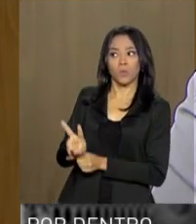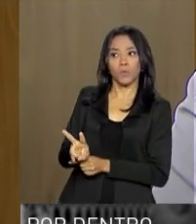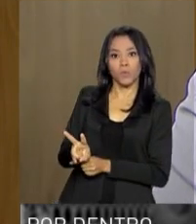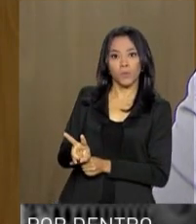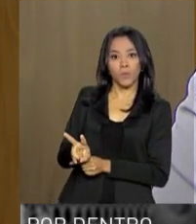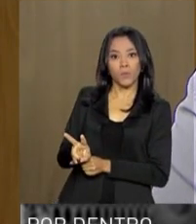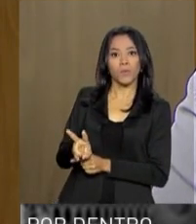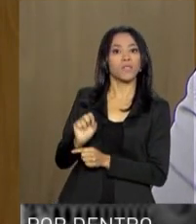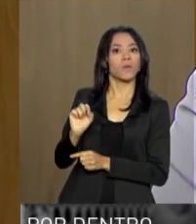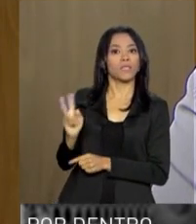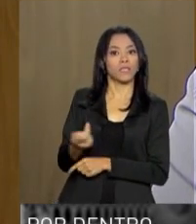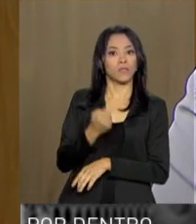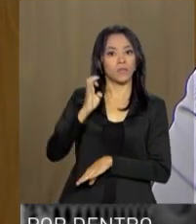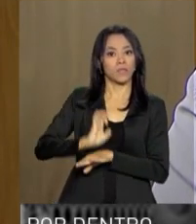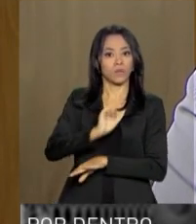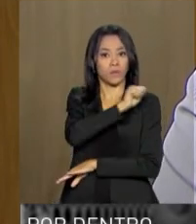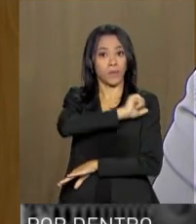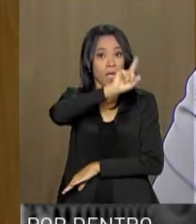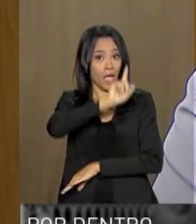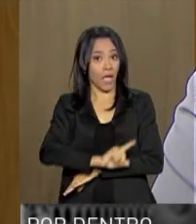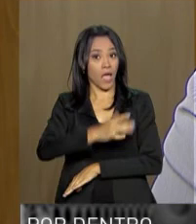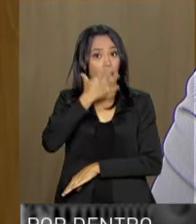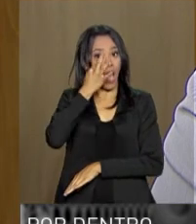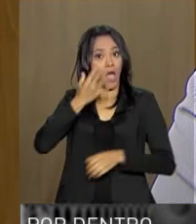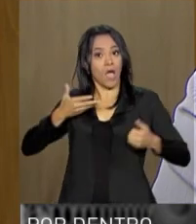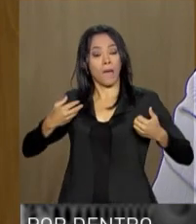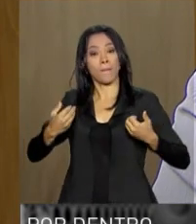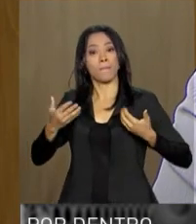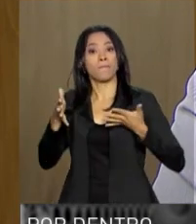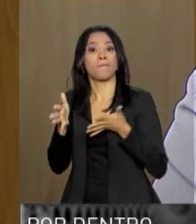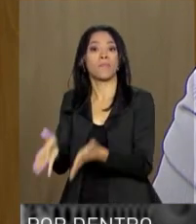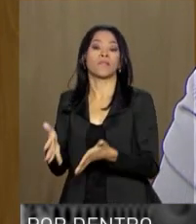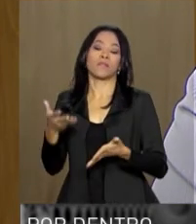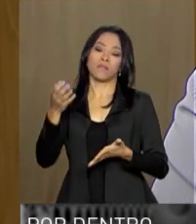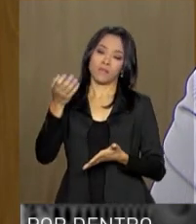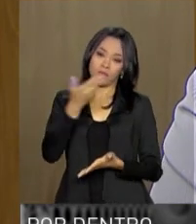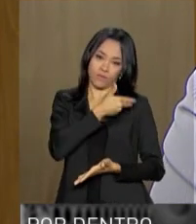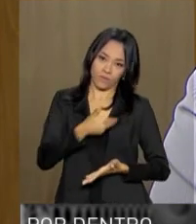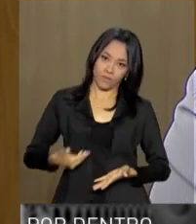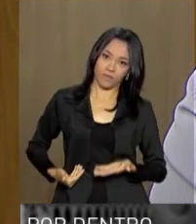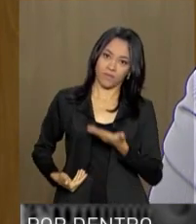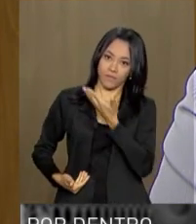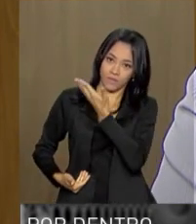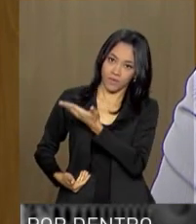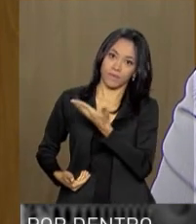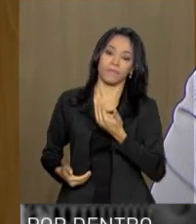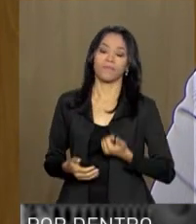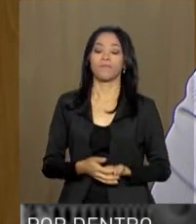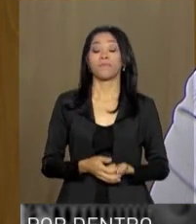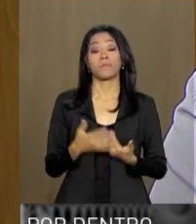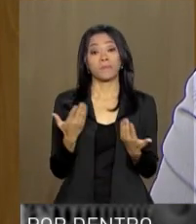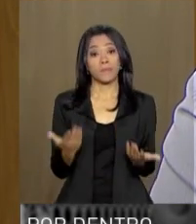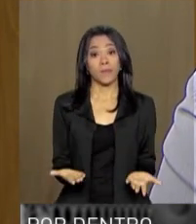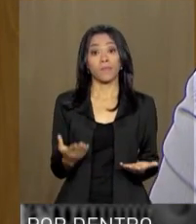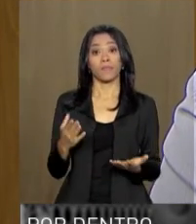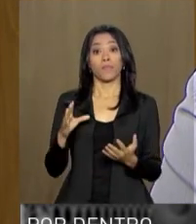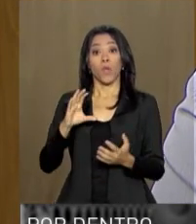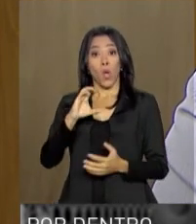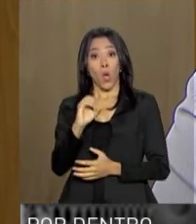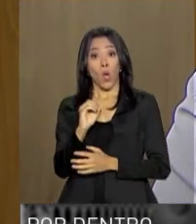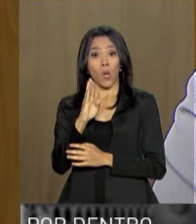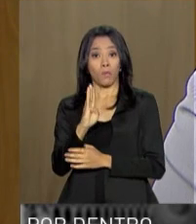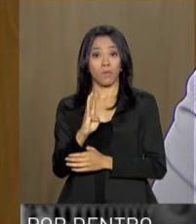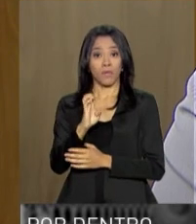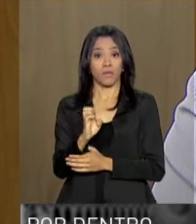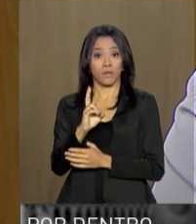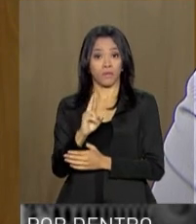é através da sua garantia dos direitos o observatório no período da intervenção